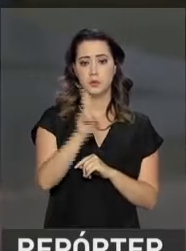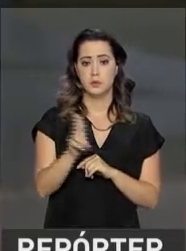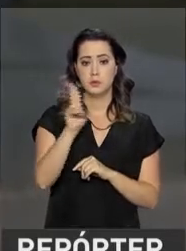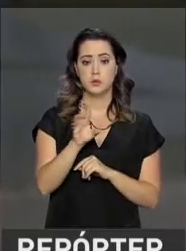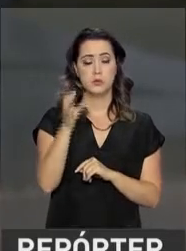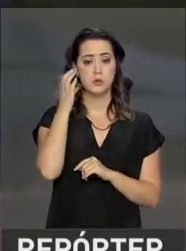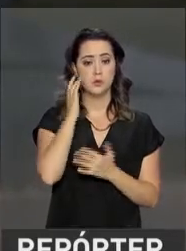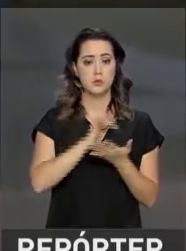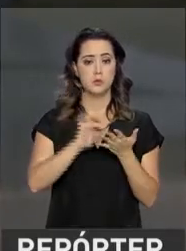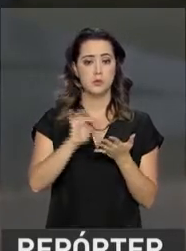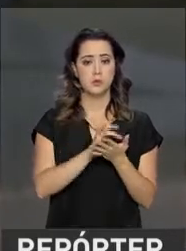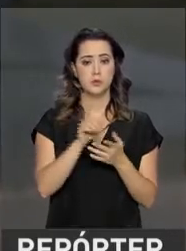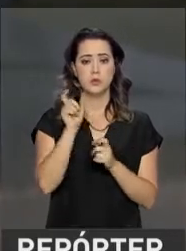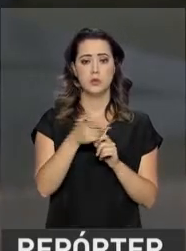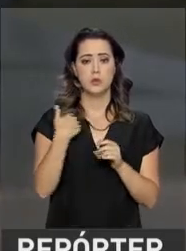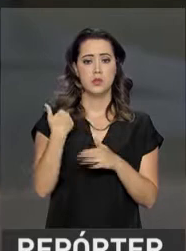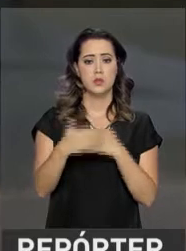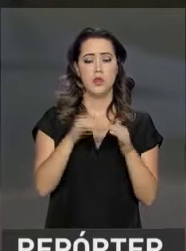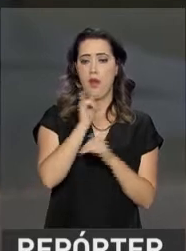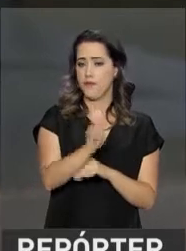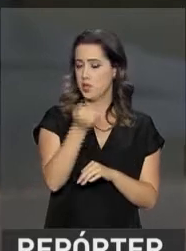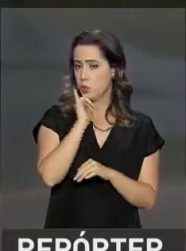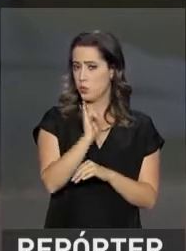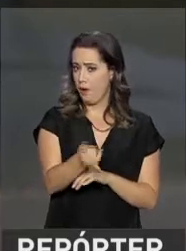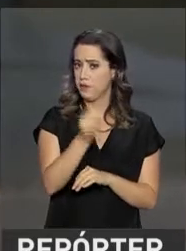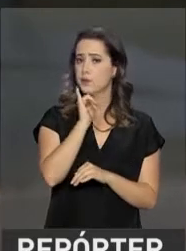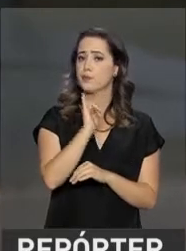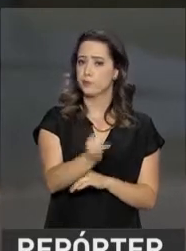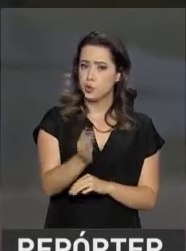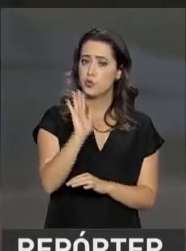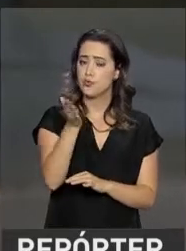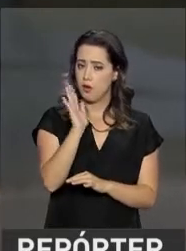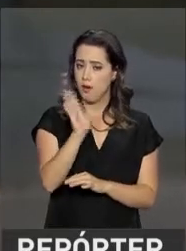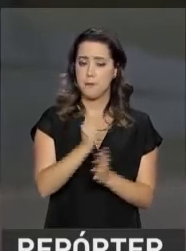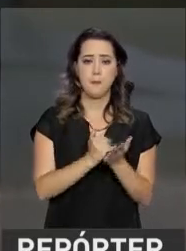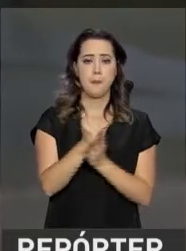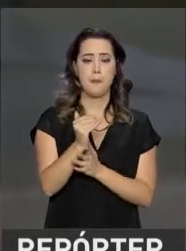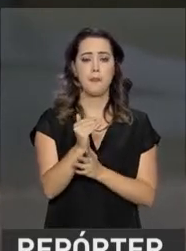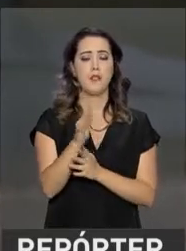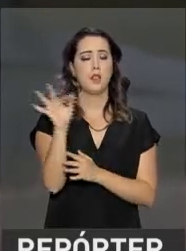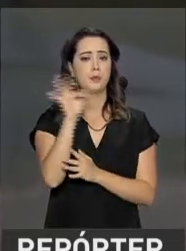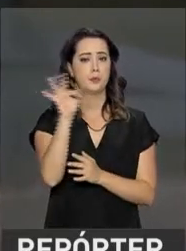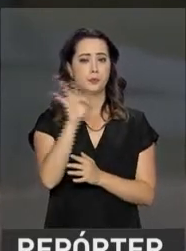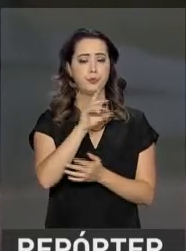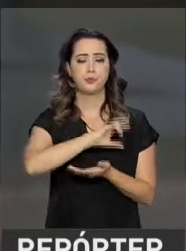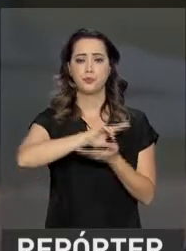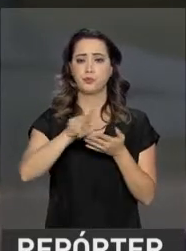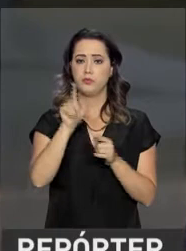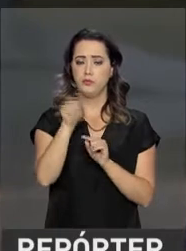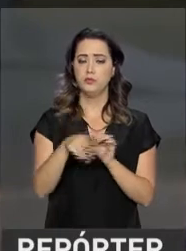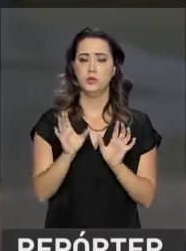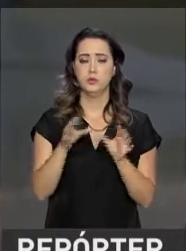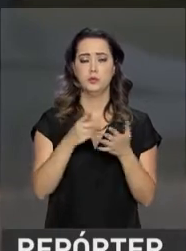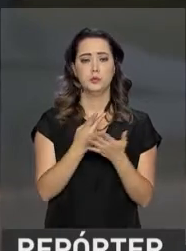aparelhos irregulares eles já vêm recebendo mensagens aí sendo notificados desde fevereiro sobre essas